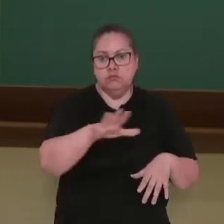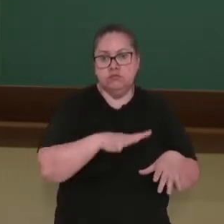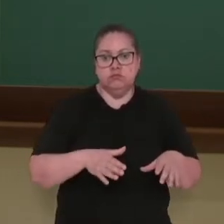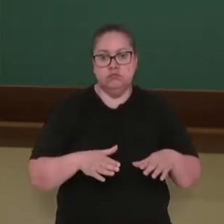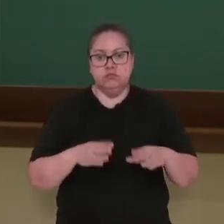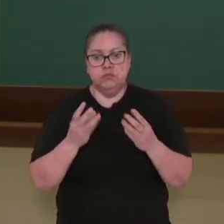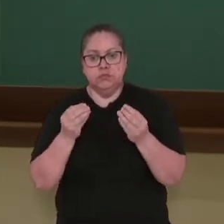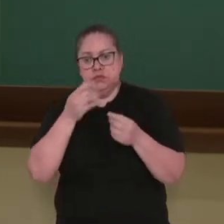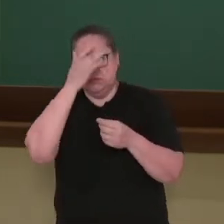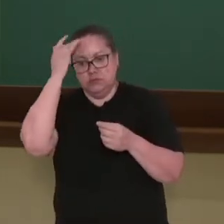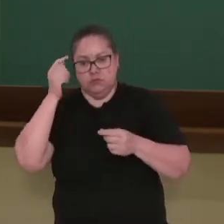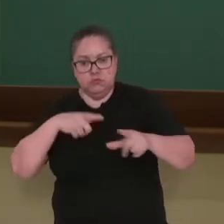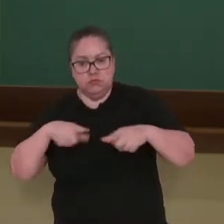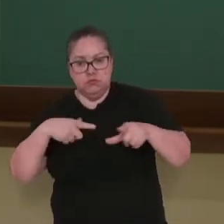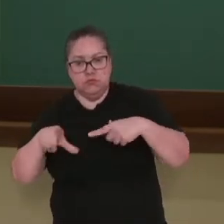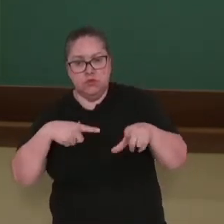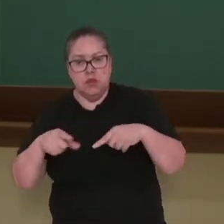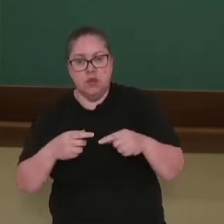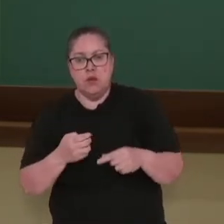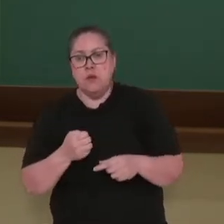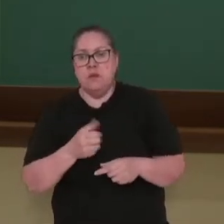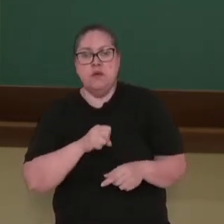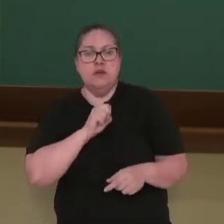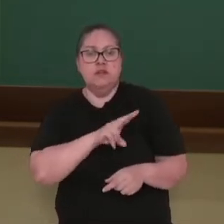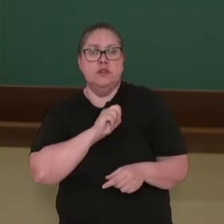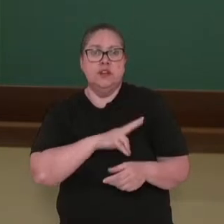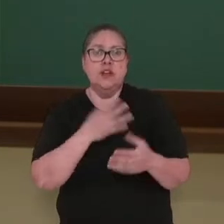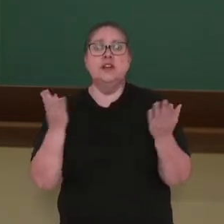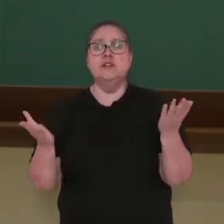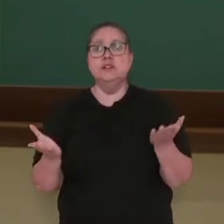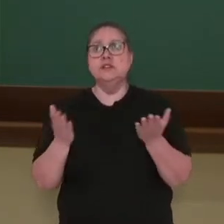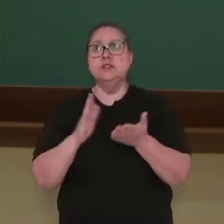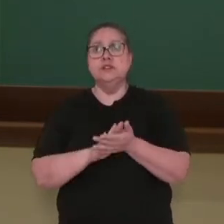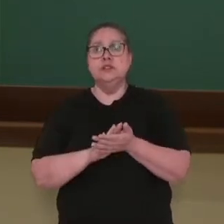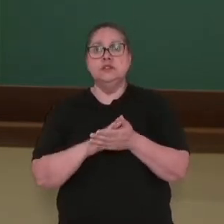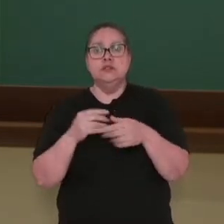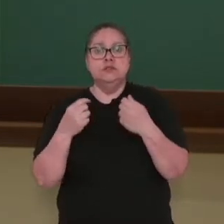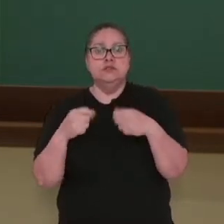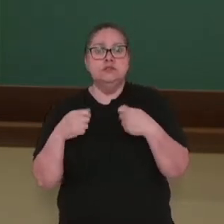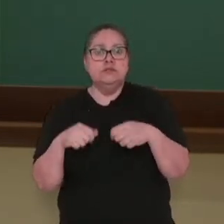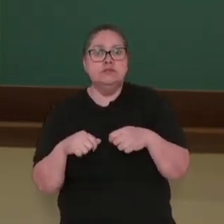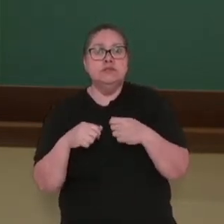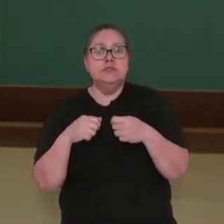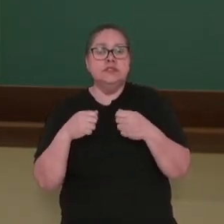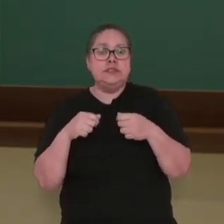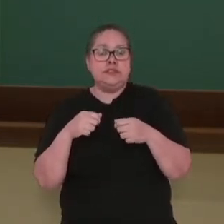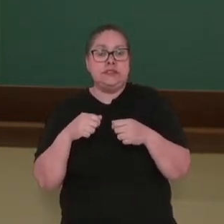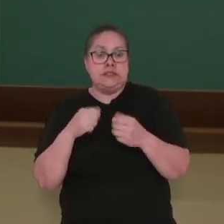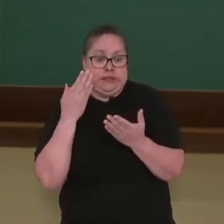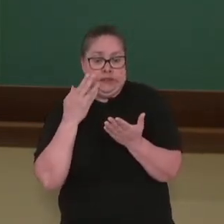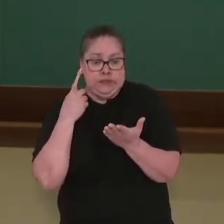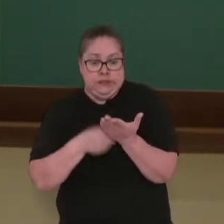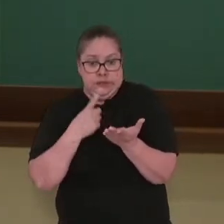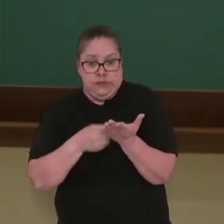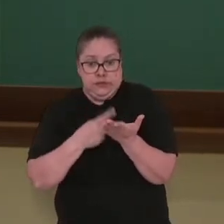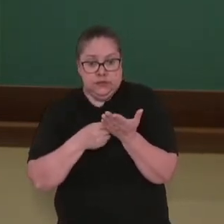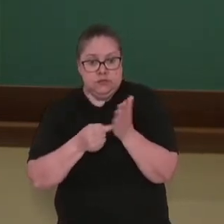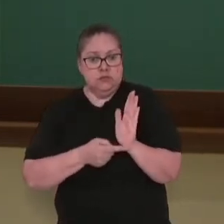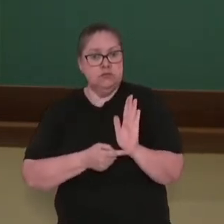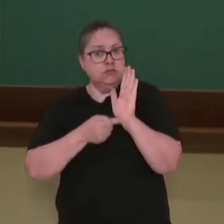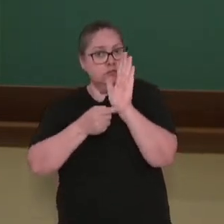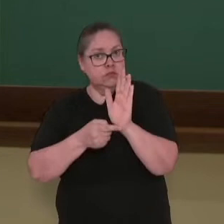competitivo, muita gente para poucas vagas e, com certeza, o compromisso é uma coisa que te faz